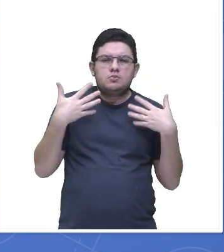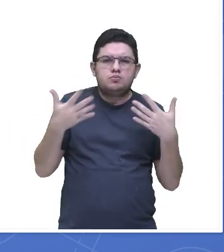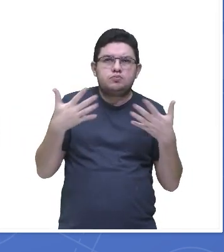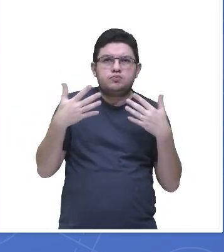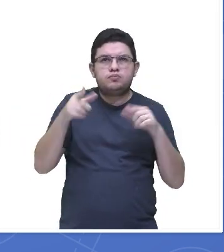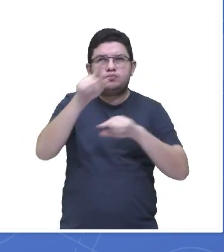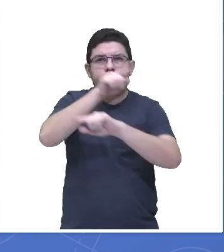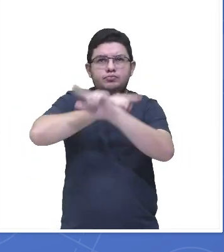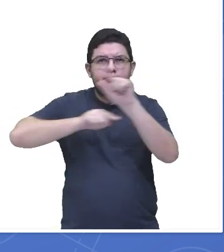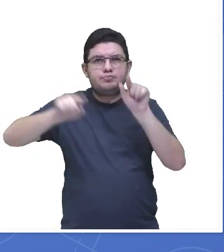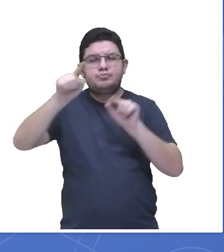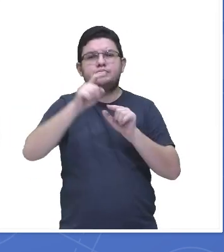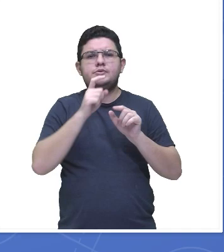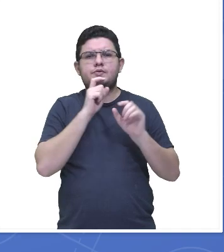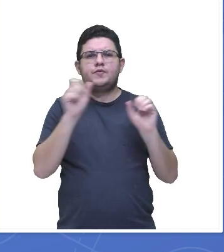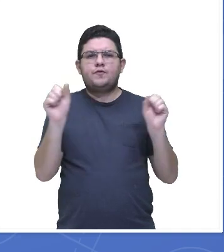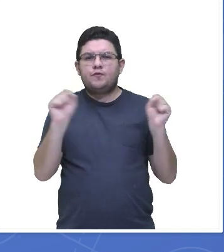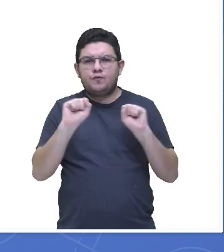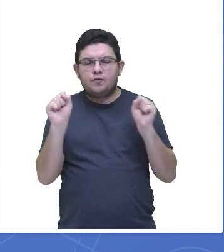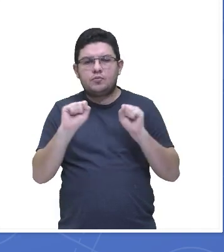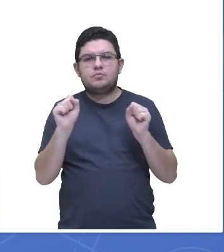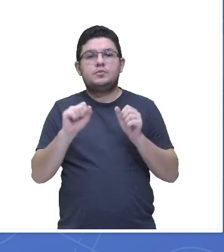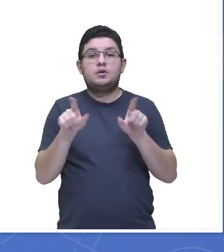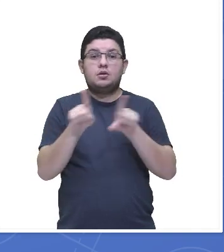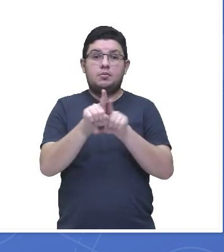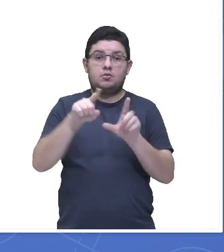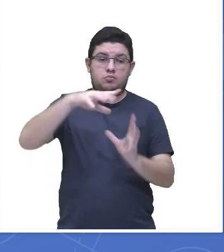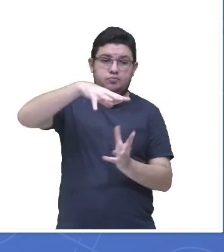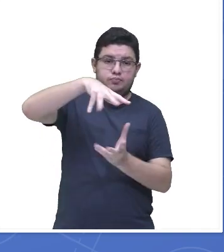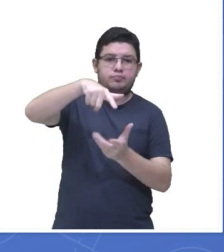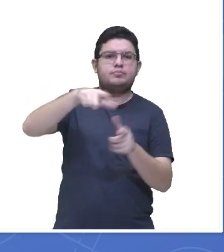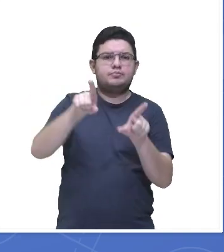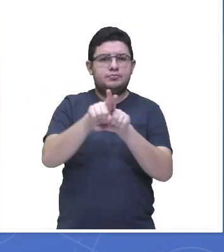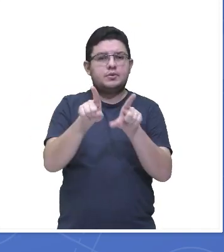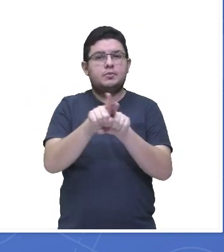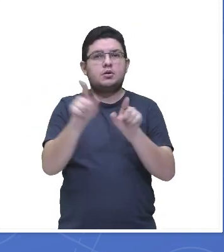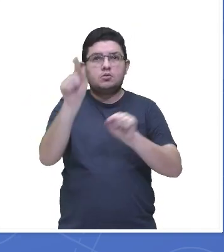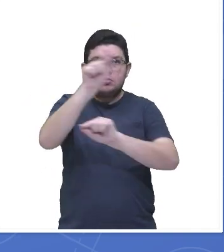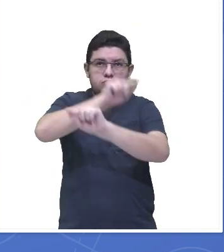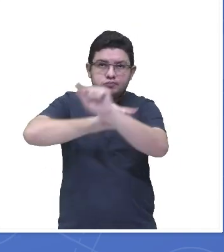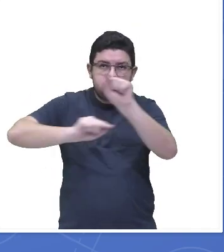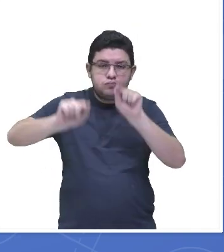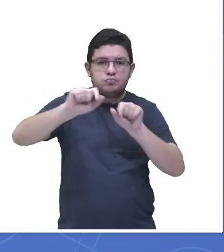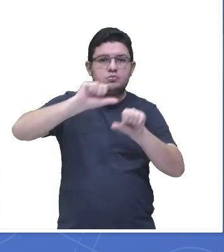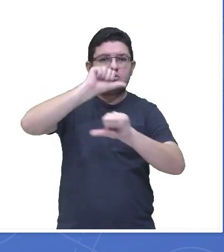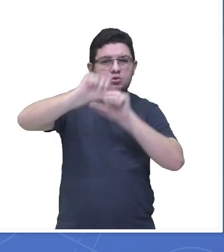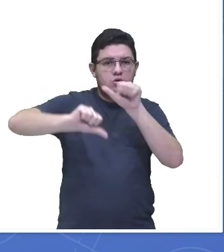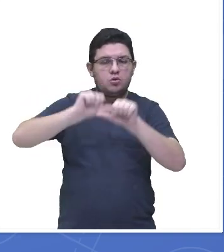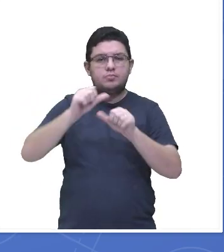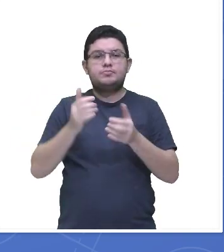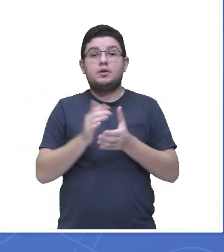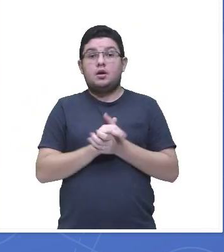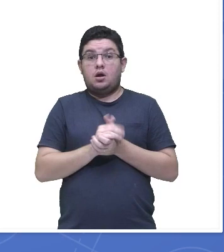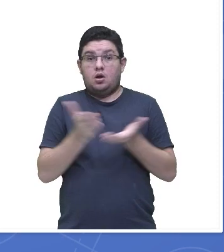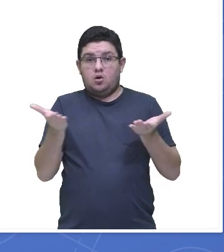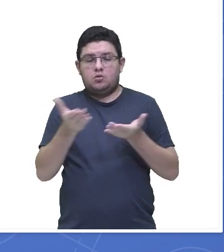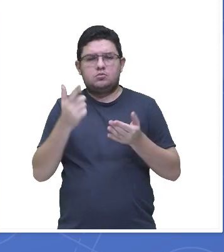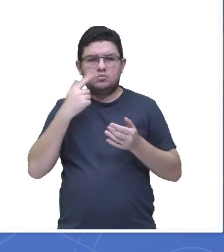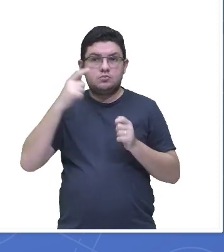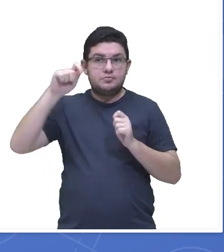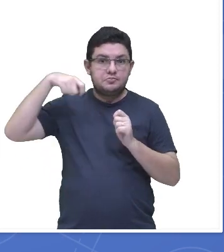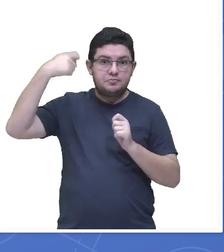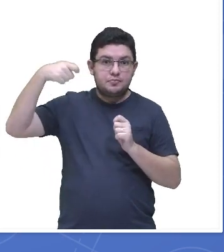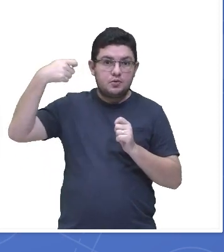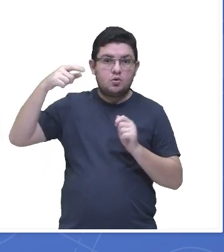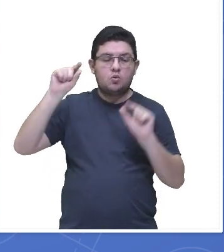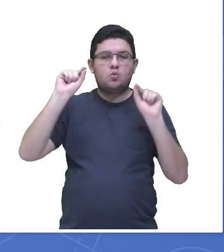os ventos aí no nosso planeta, né? Nós temos agora um vídeo muito interessante para assistir